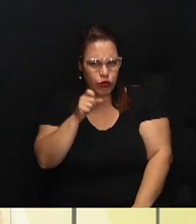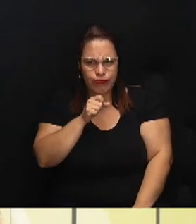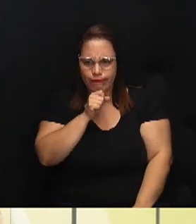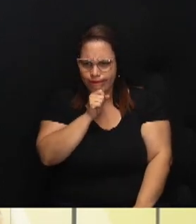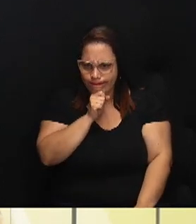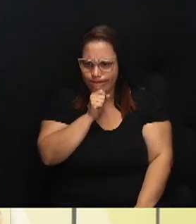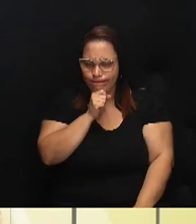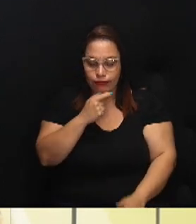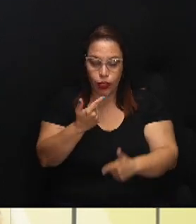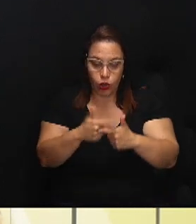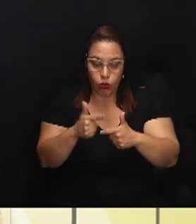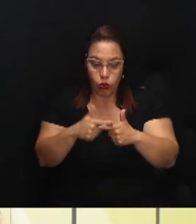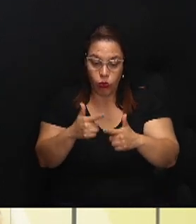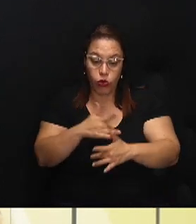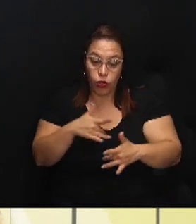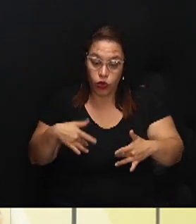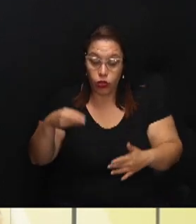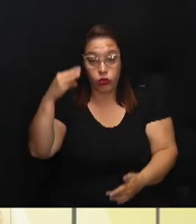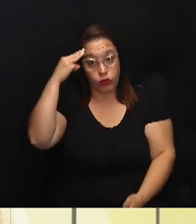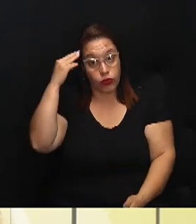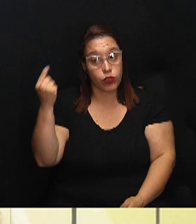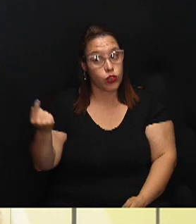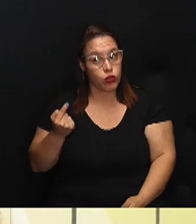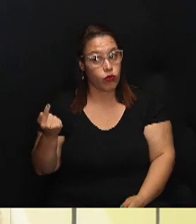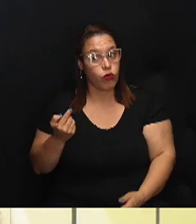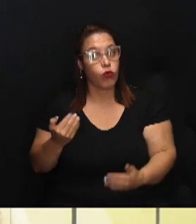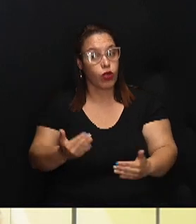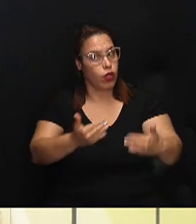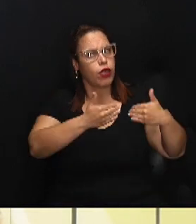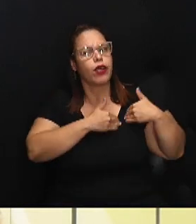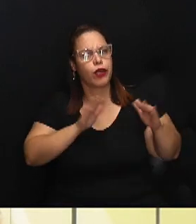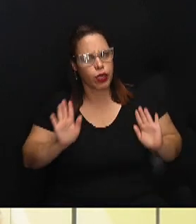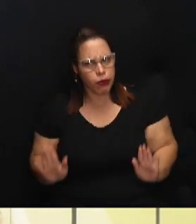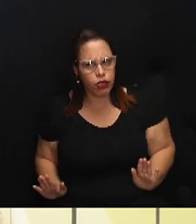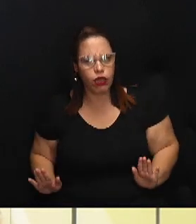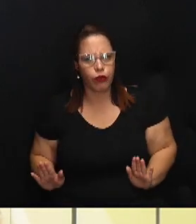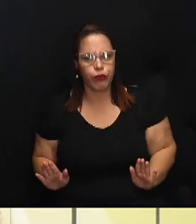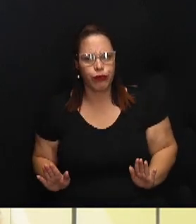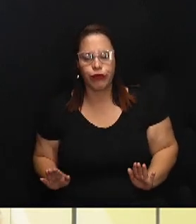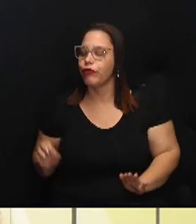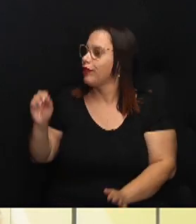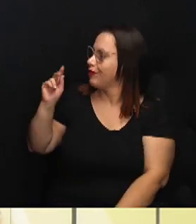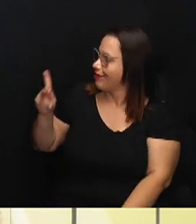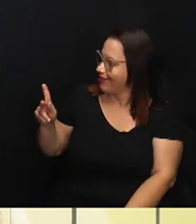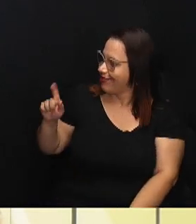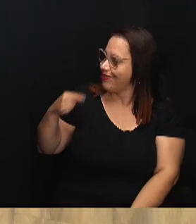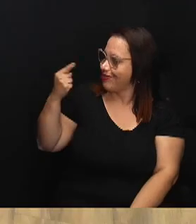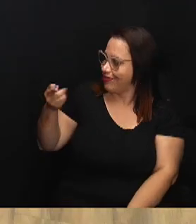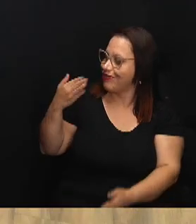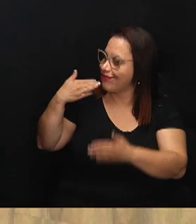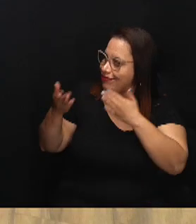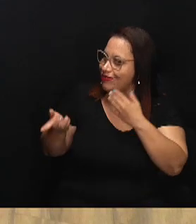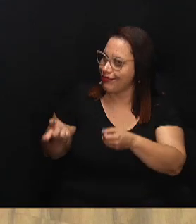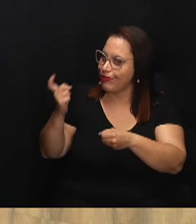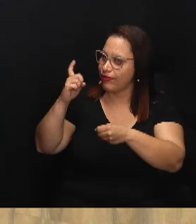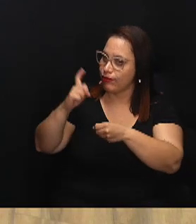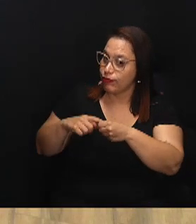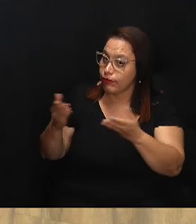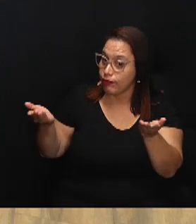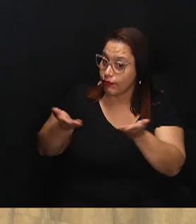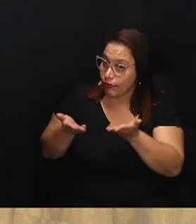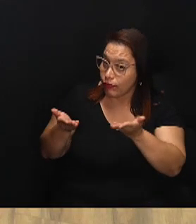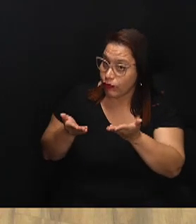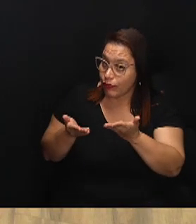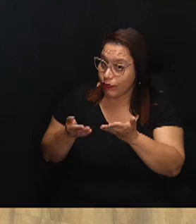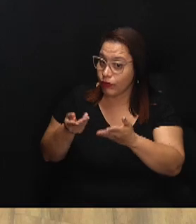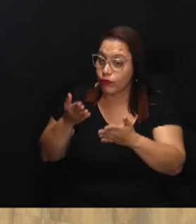que está com algum problema de saúde mental, tem que individualizar e respeitar a individualidade dela. Tá certo, então daqui a pouquinho a gente volta a falar, doutor, porque agora a